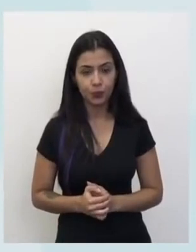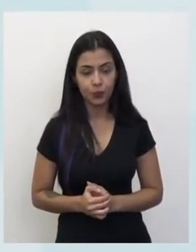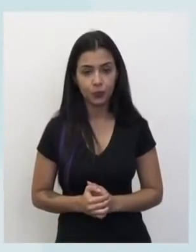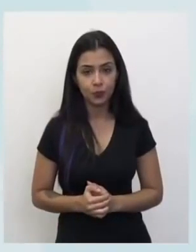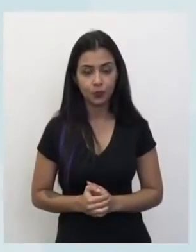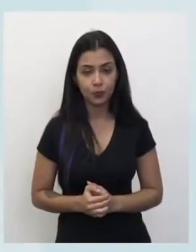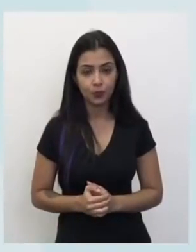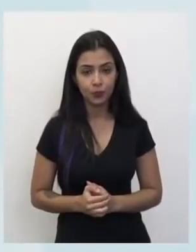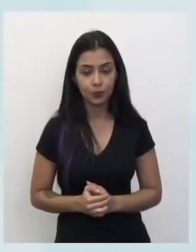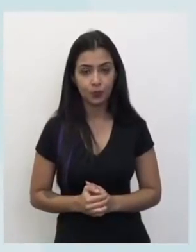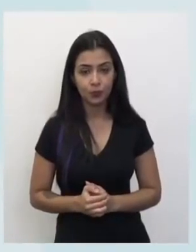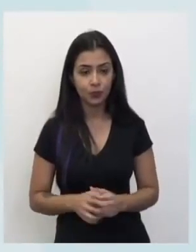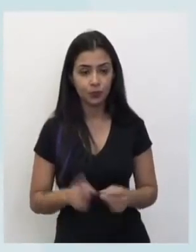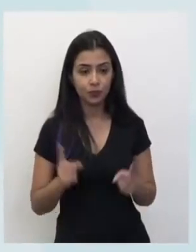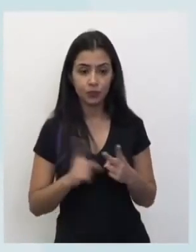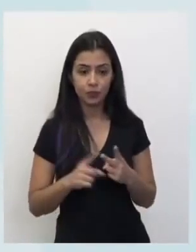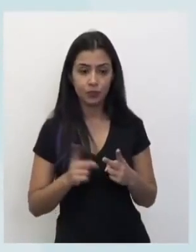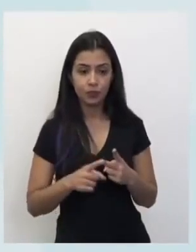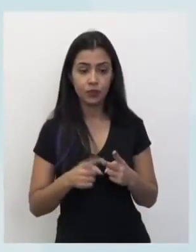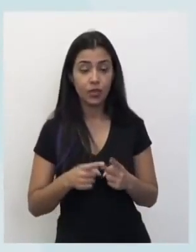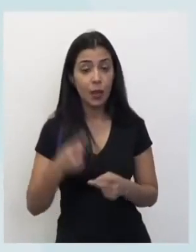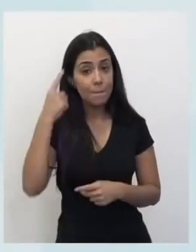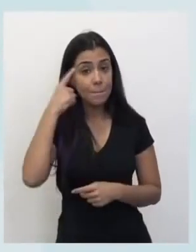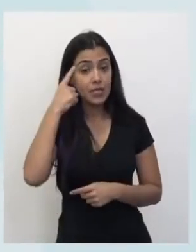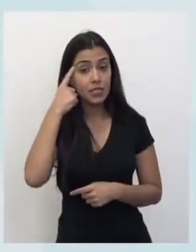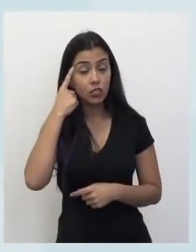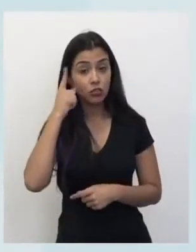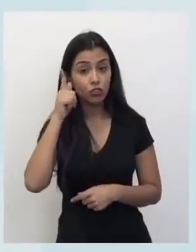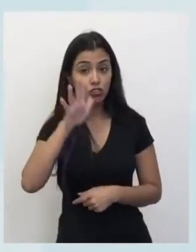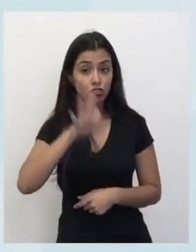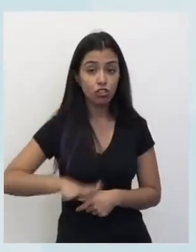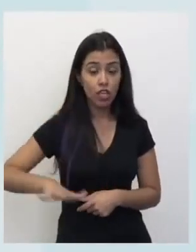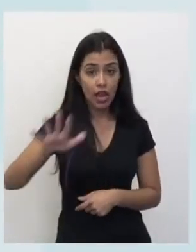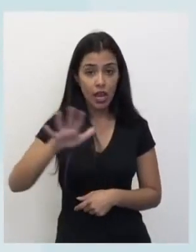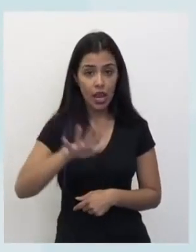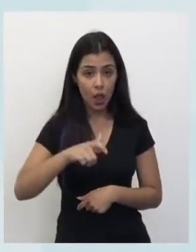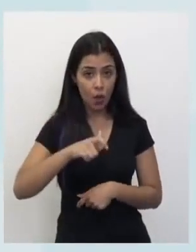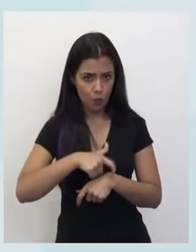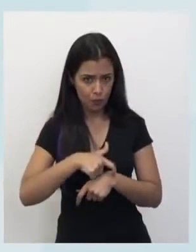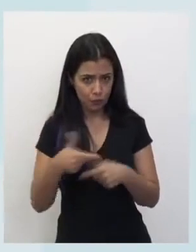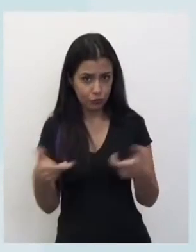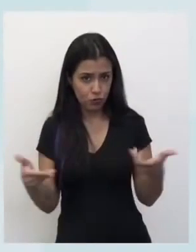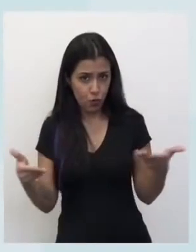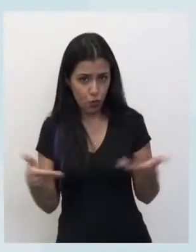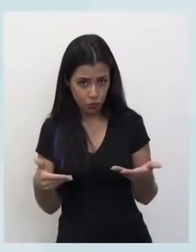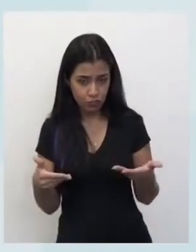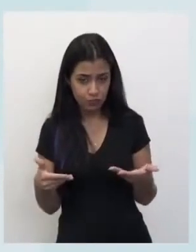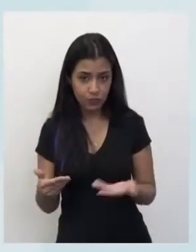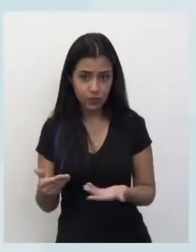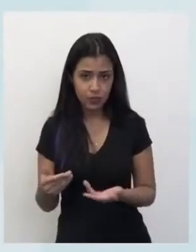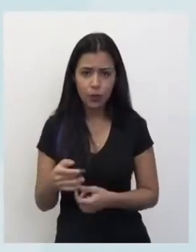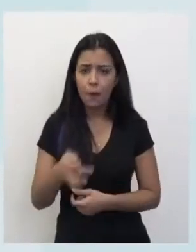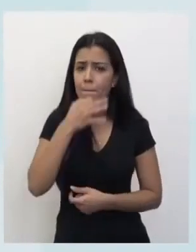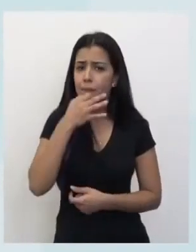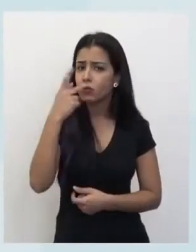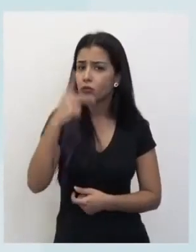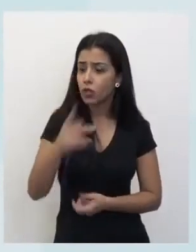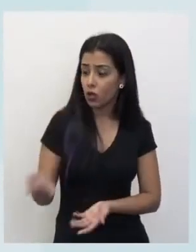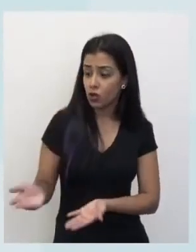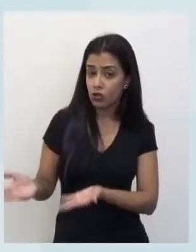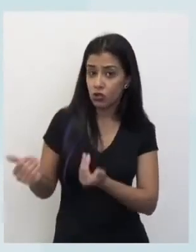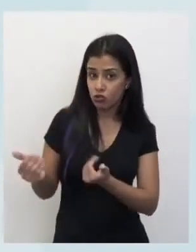contexto, pensando no modo geral dos jovens de hoje, o que vocês acham que esses jovens que tomou a